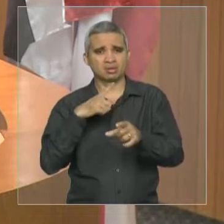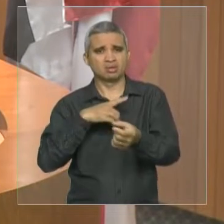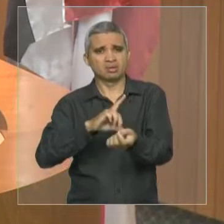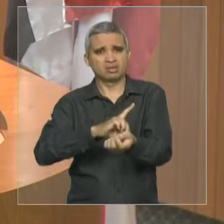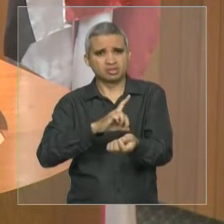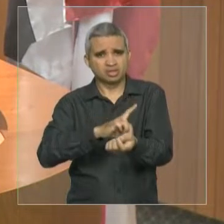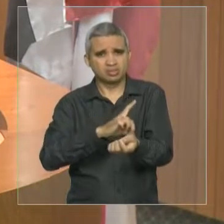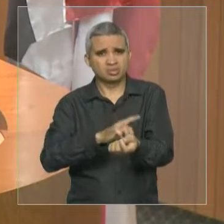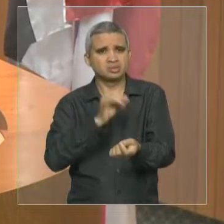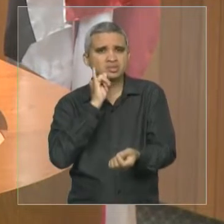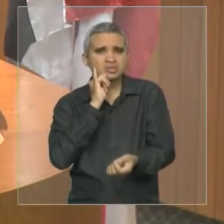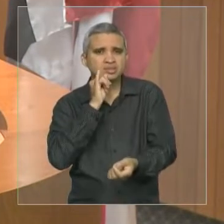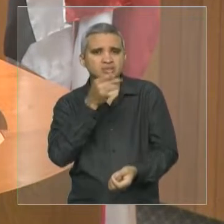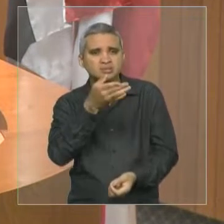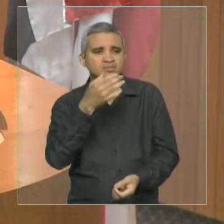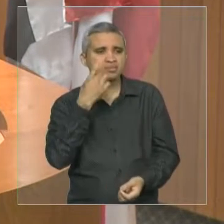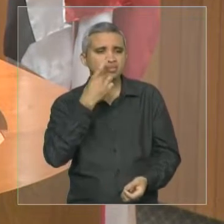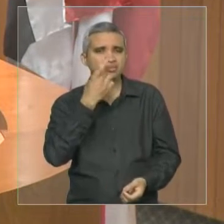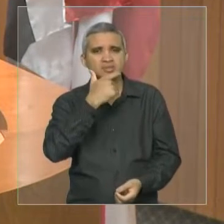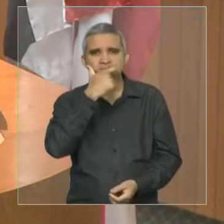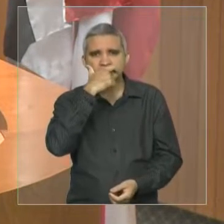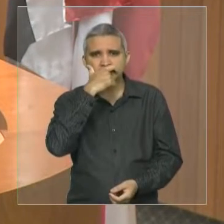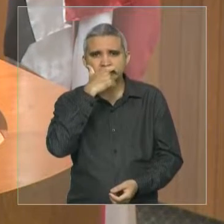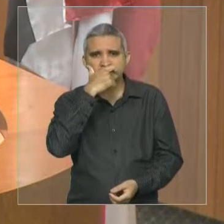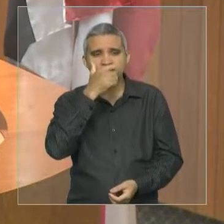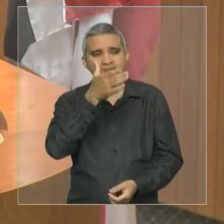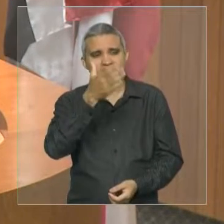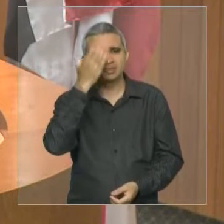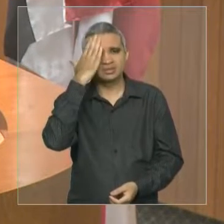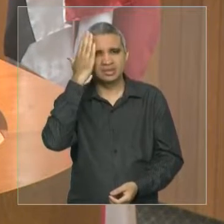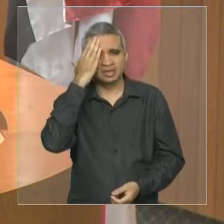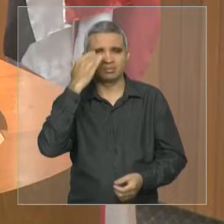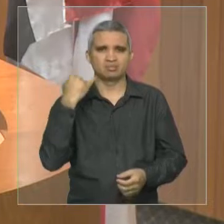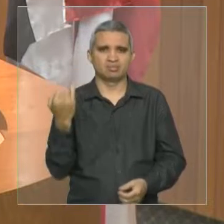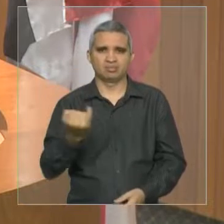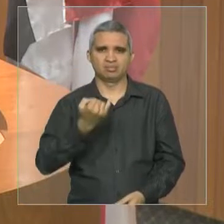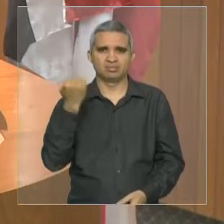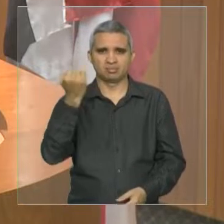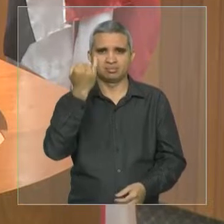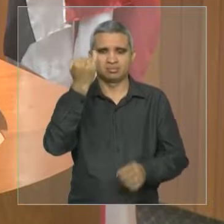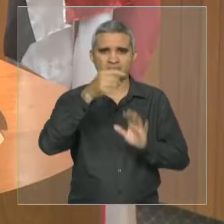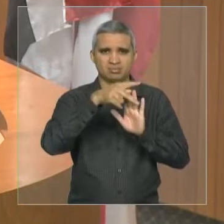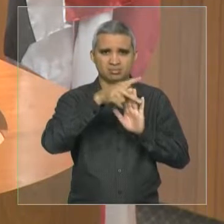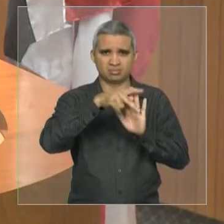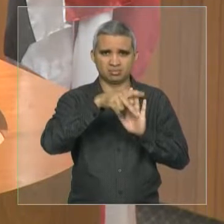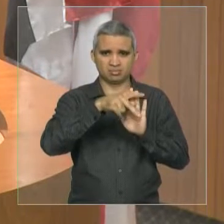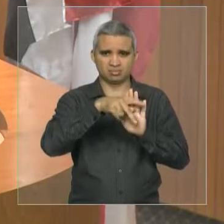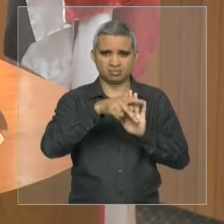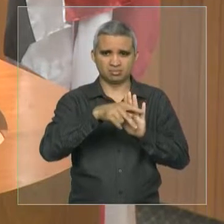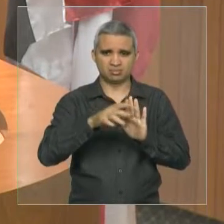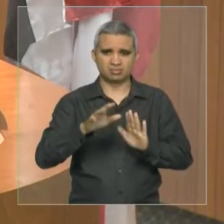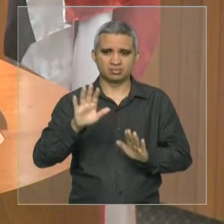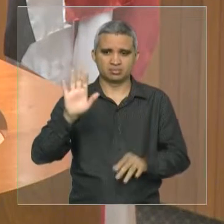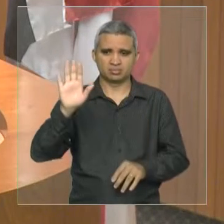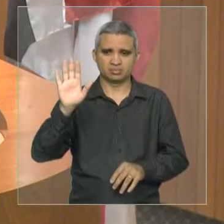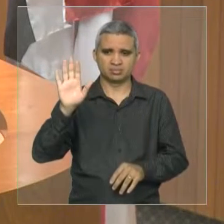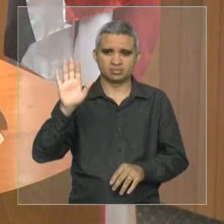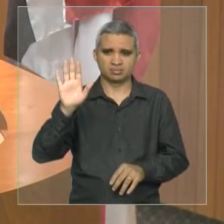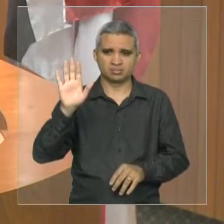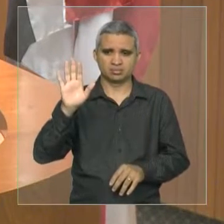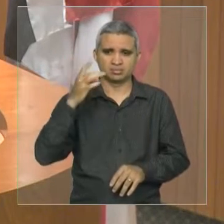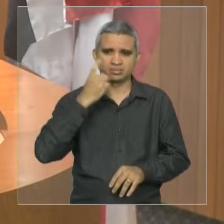sabe da importância que teria esse projeto no sentido de viabilizar, deputado Roberto, de facilitar... O som está saindo